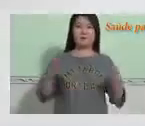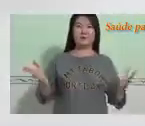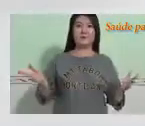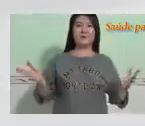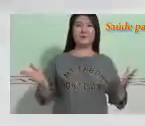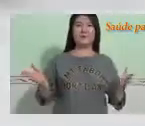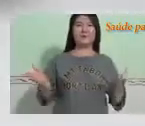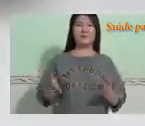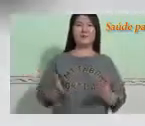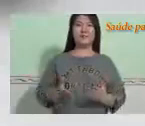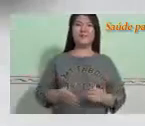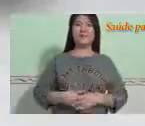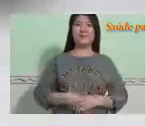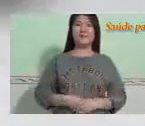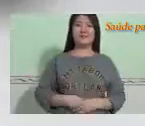Denosumab